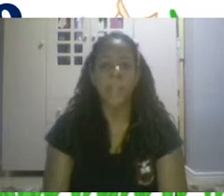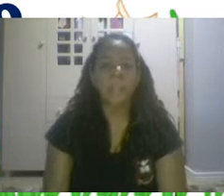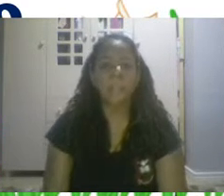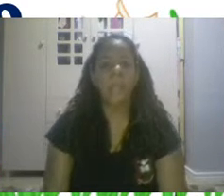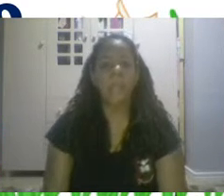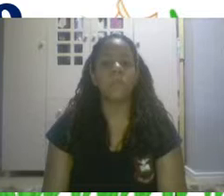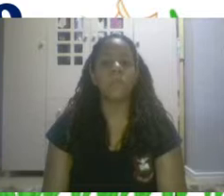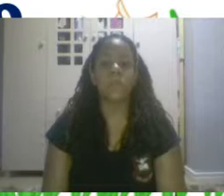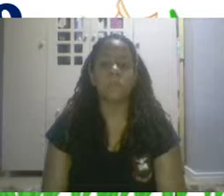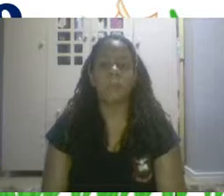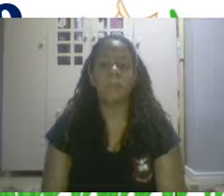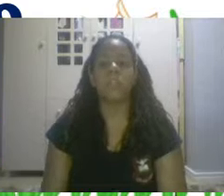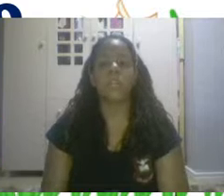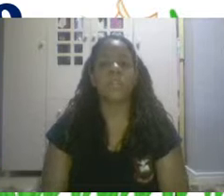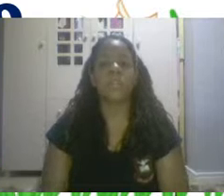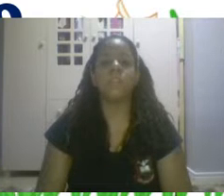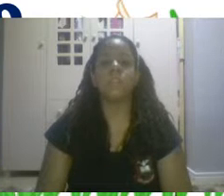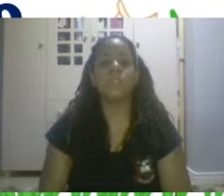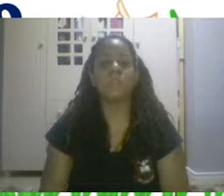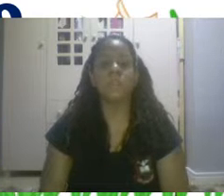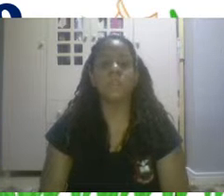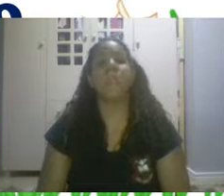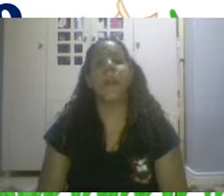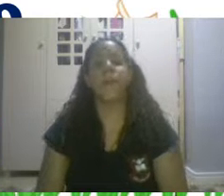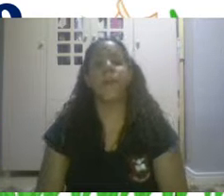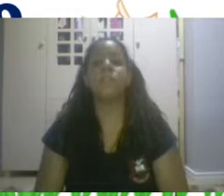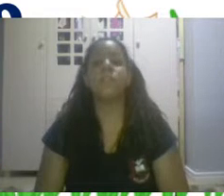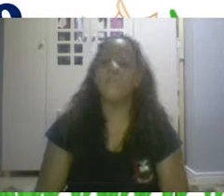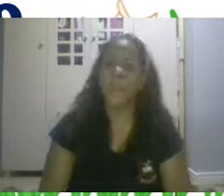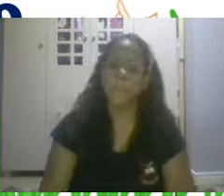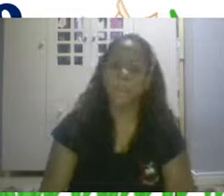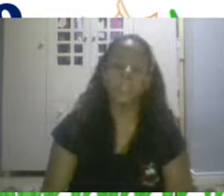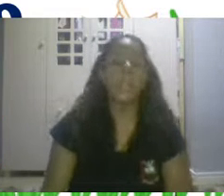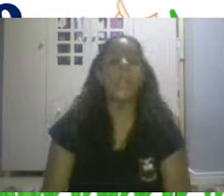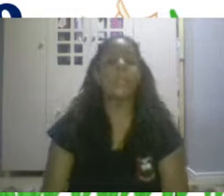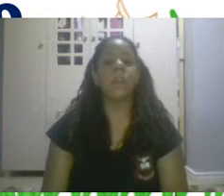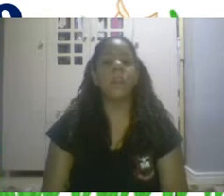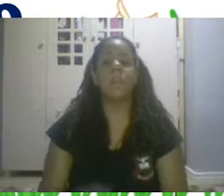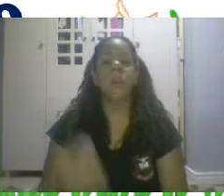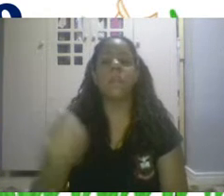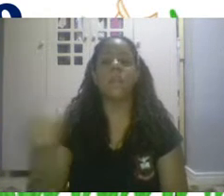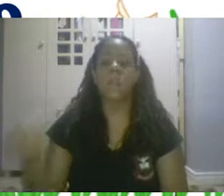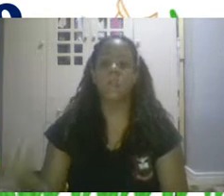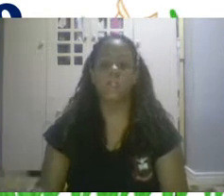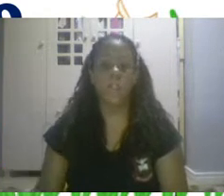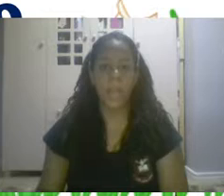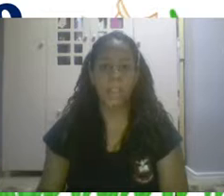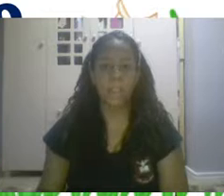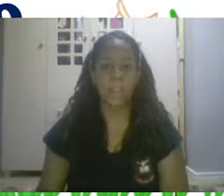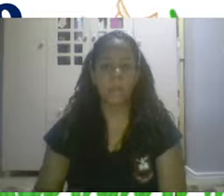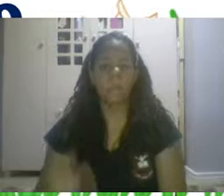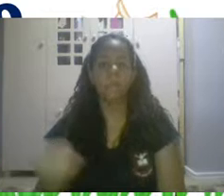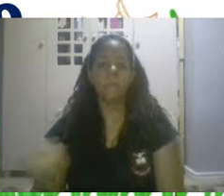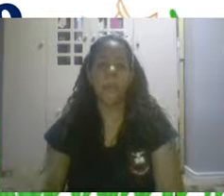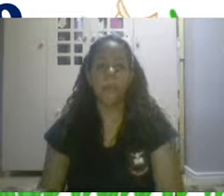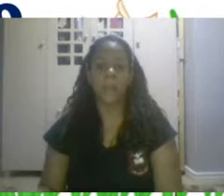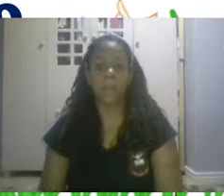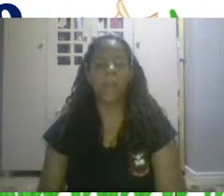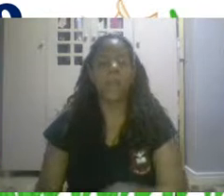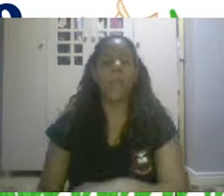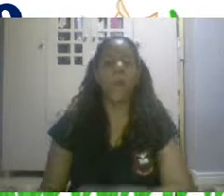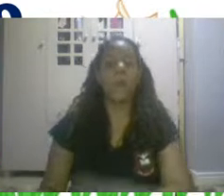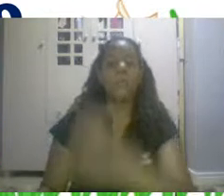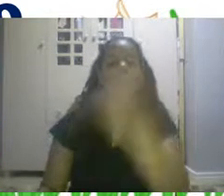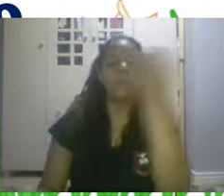genético. Então, os animais eles são divididos em machos e fêmeas. Então, o material genético do